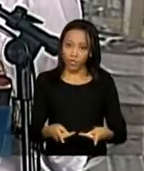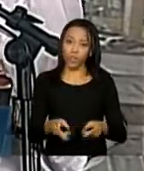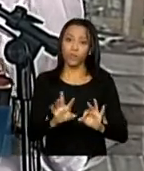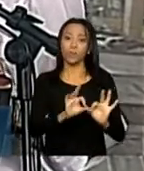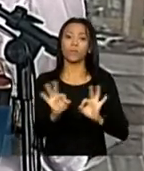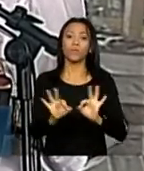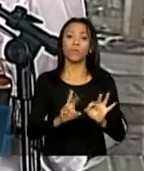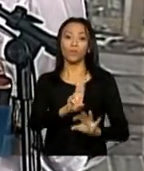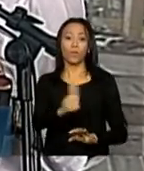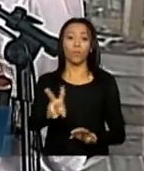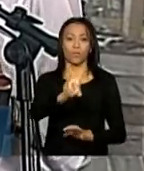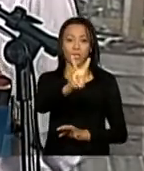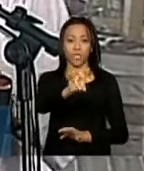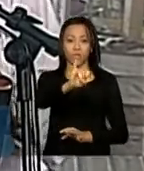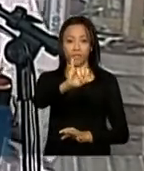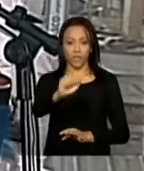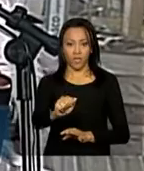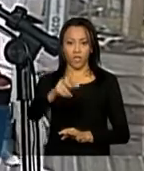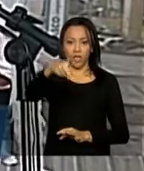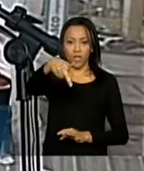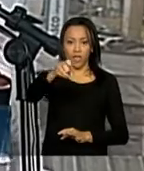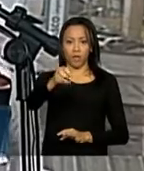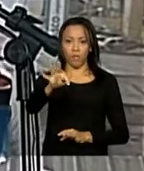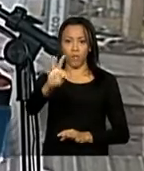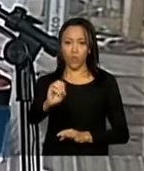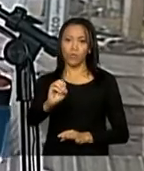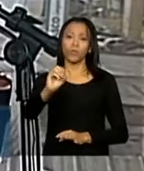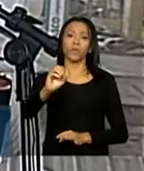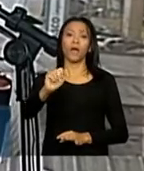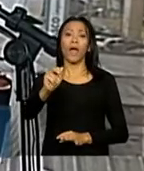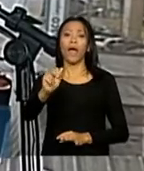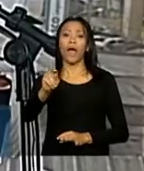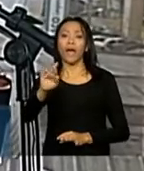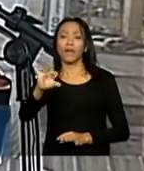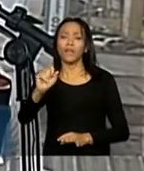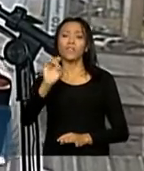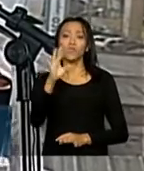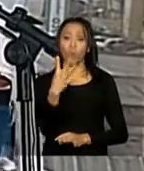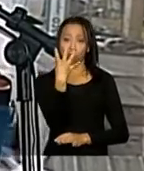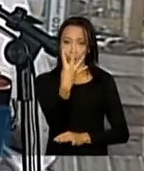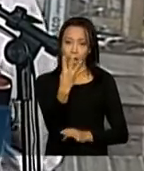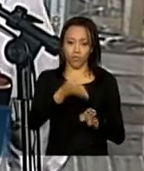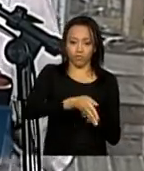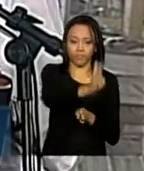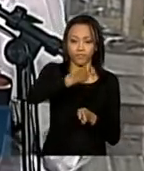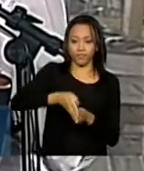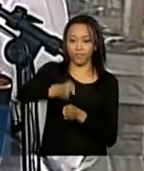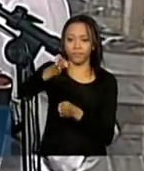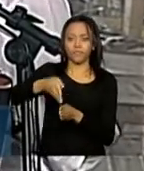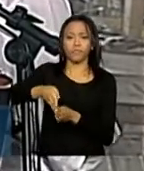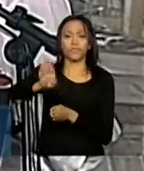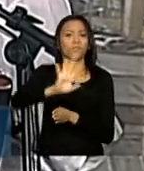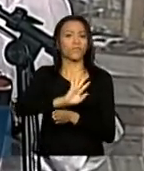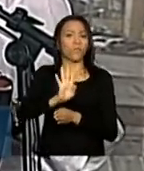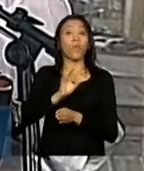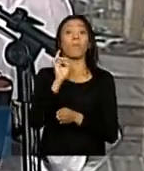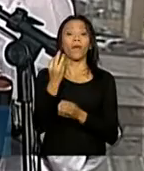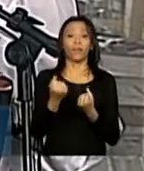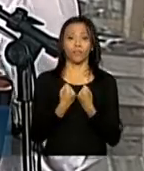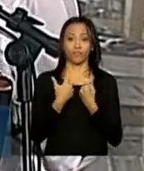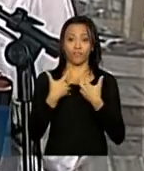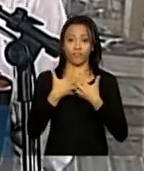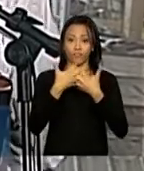Via Portuária, que, na verdade, era um projeto de apenas 4 pistas para trazer carreta e caminhão